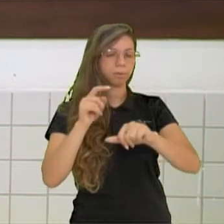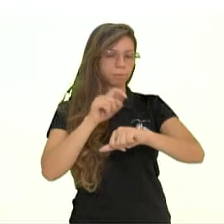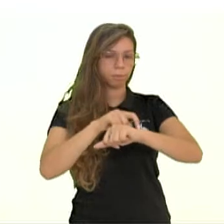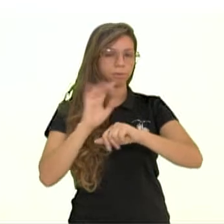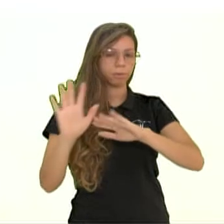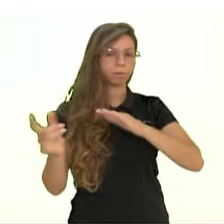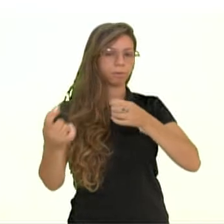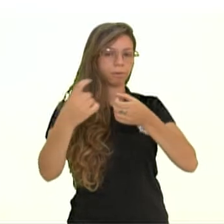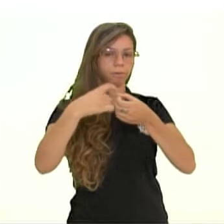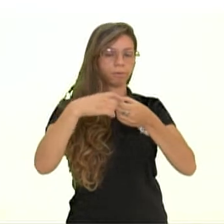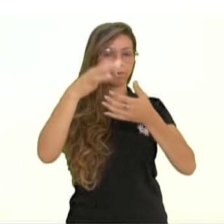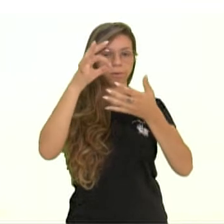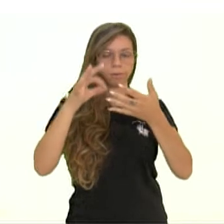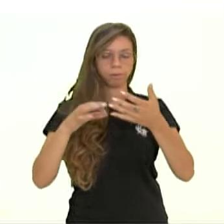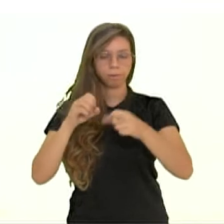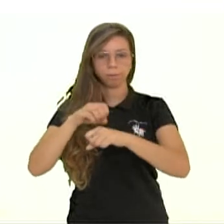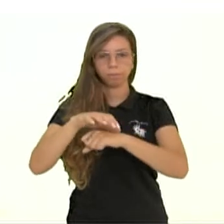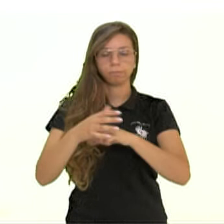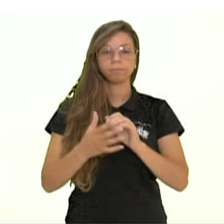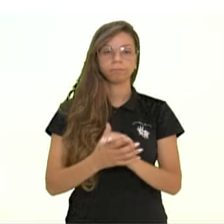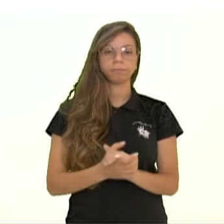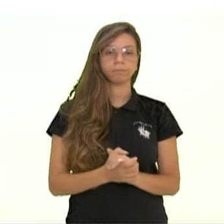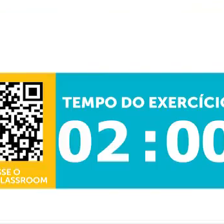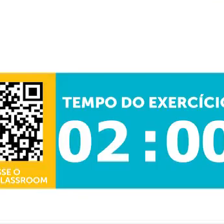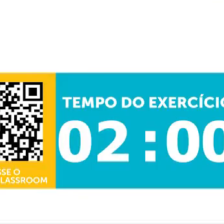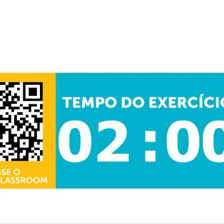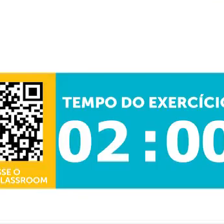minutinhos, a gente já volta com dicas e a solução.